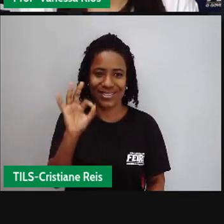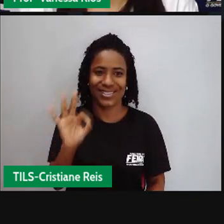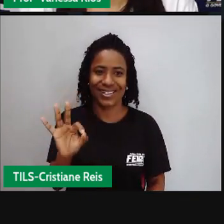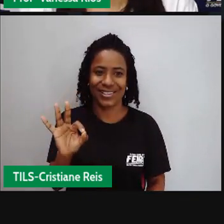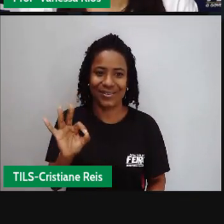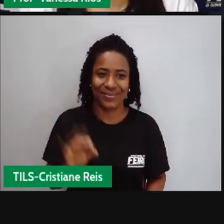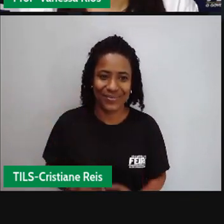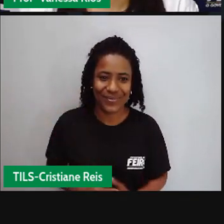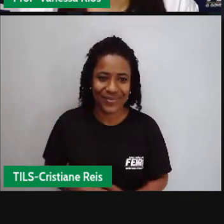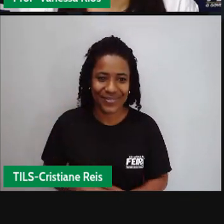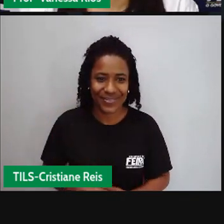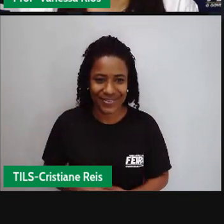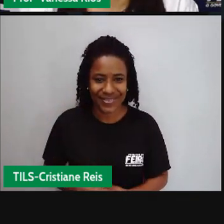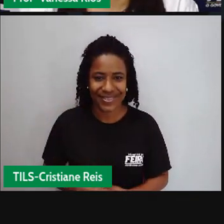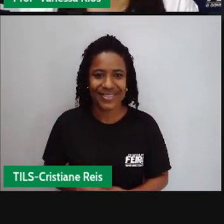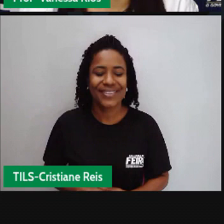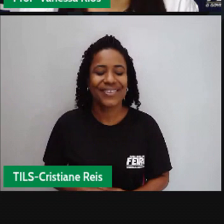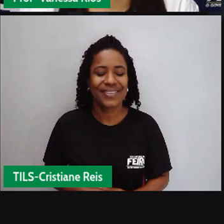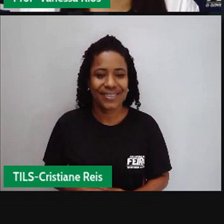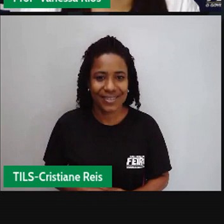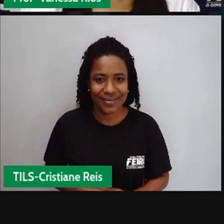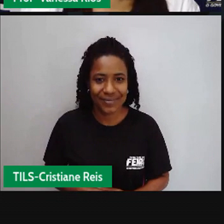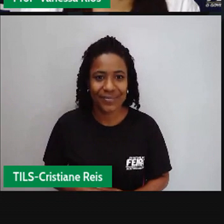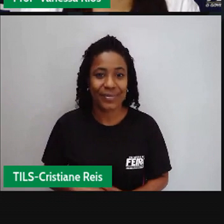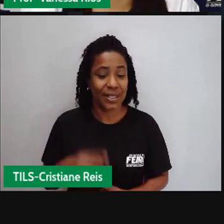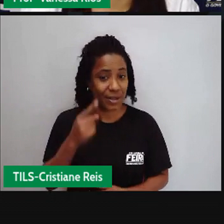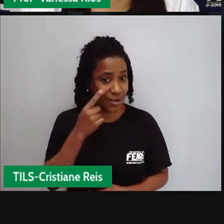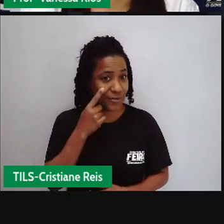E aí é importante a gente observar que há